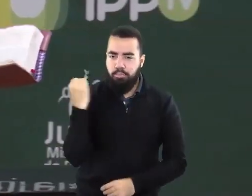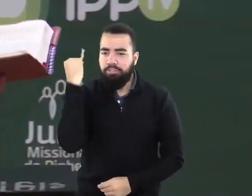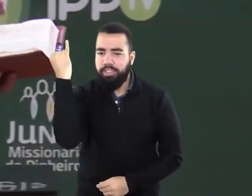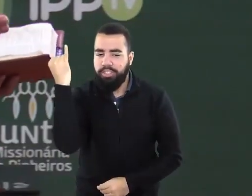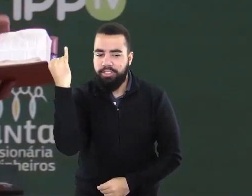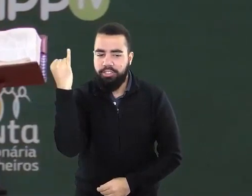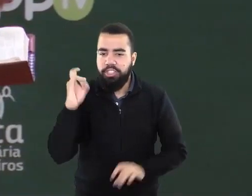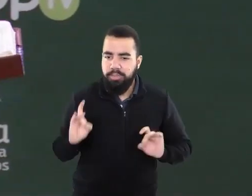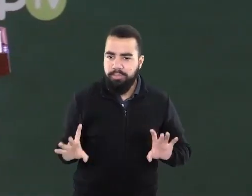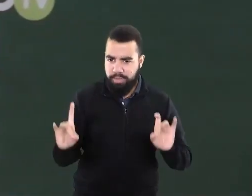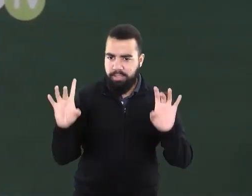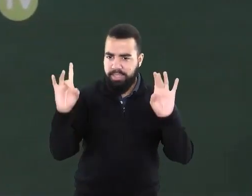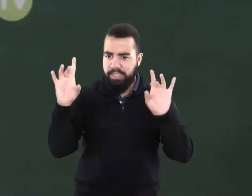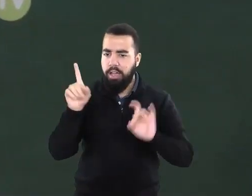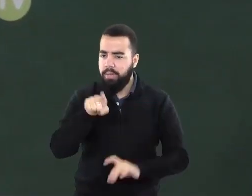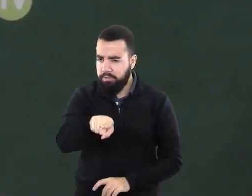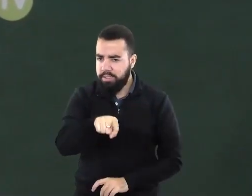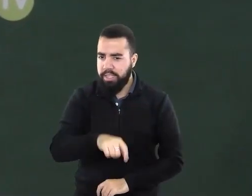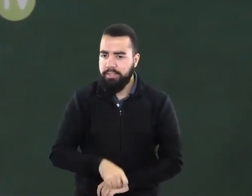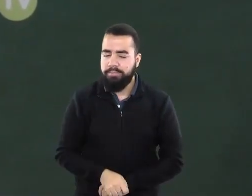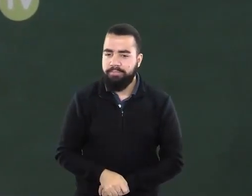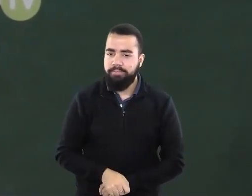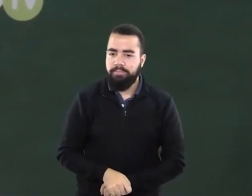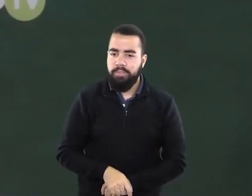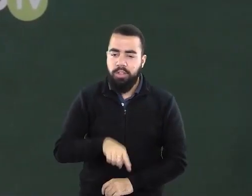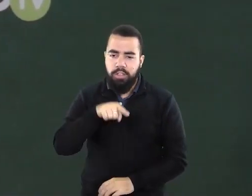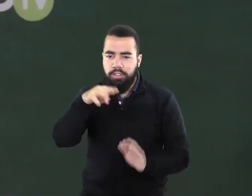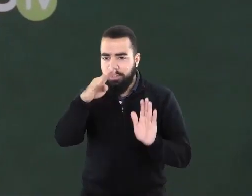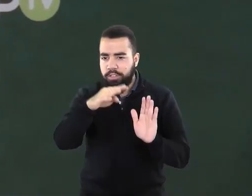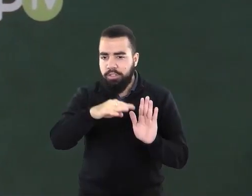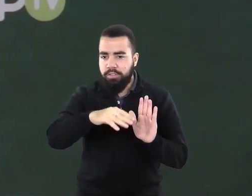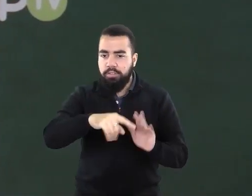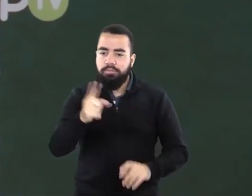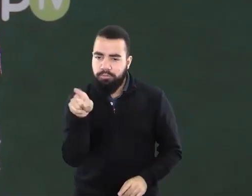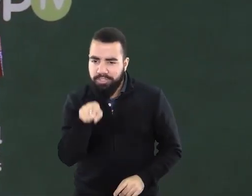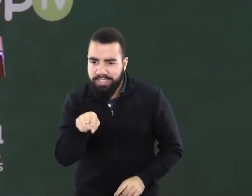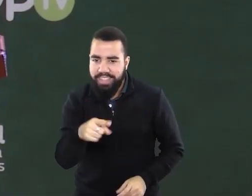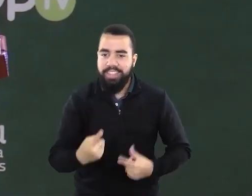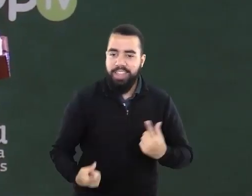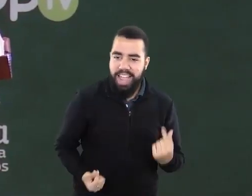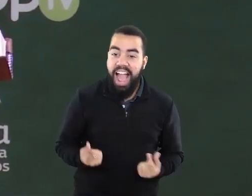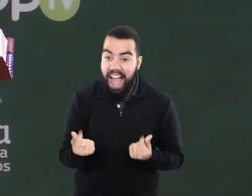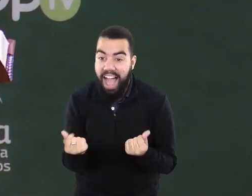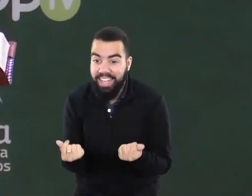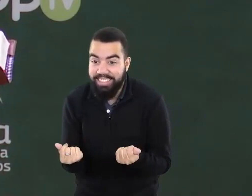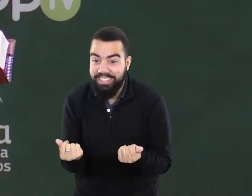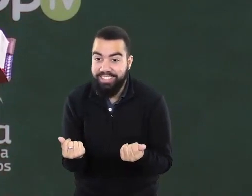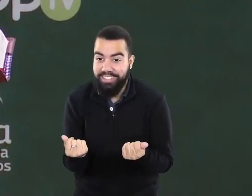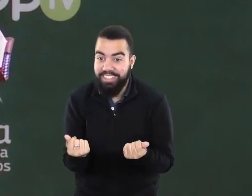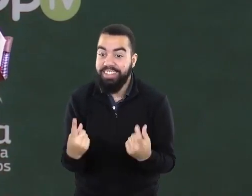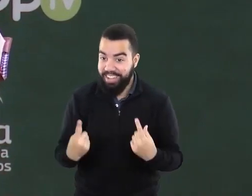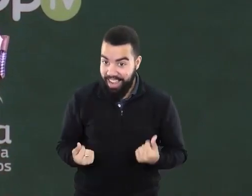Ela tem espaço no seu coração, na sua agenda, no seu bolso? É.